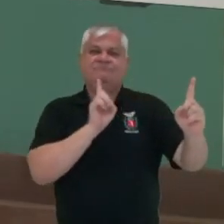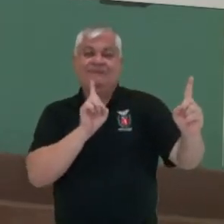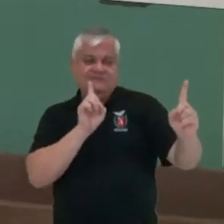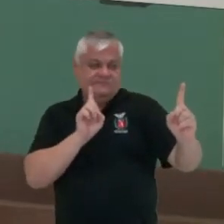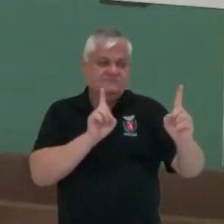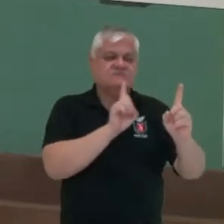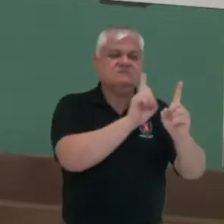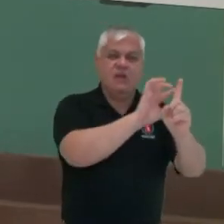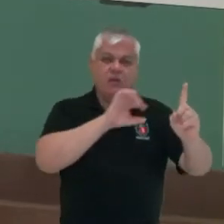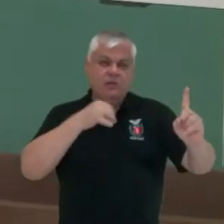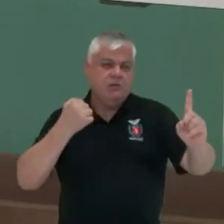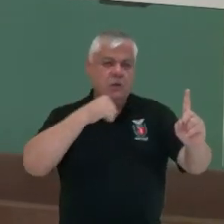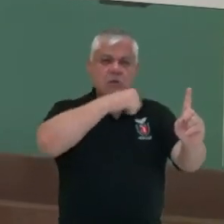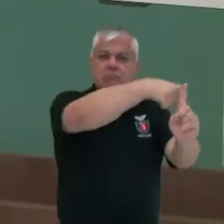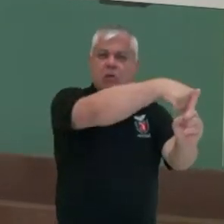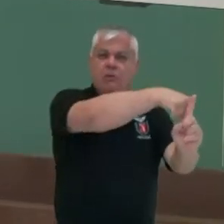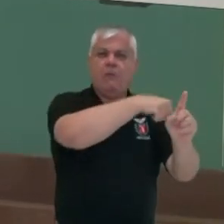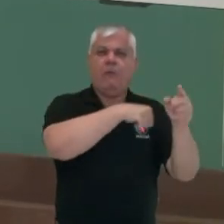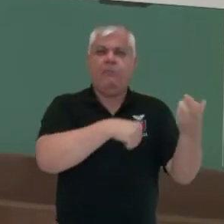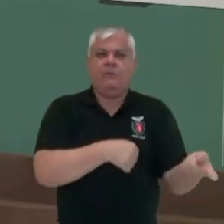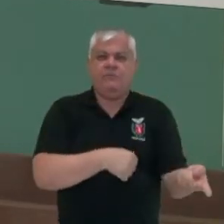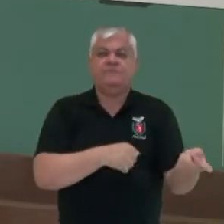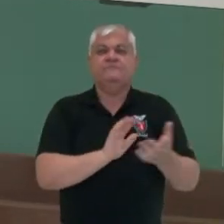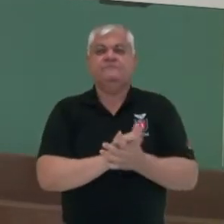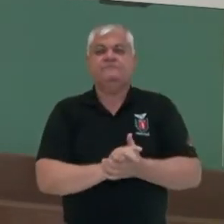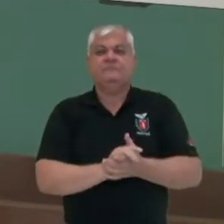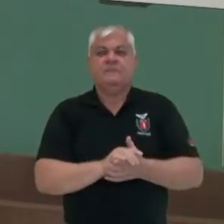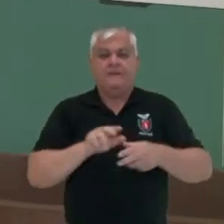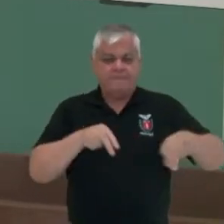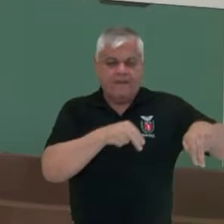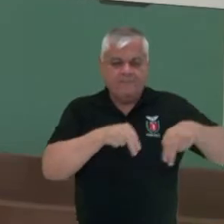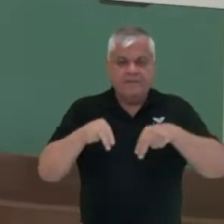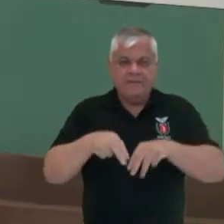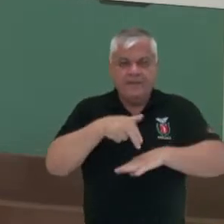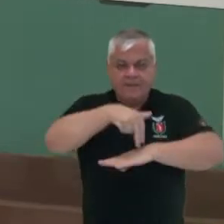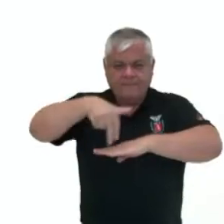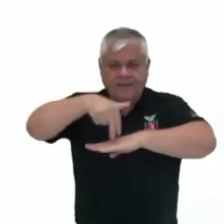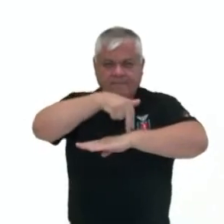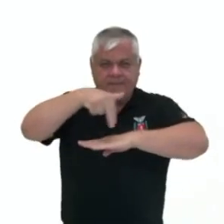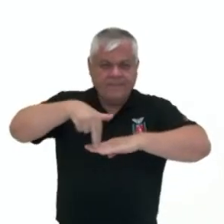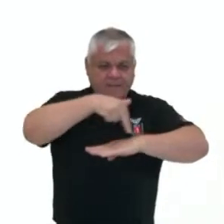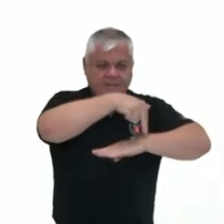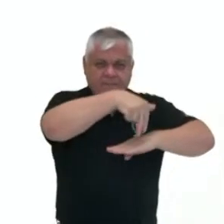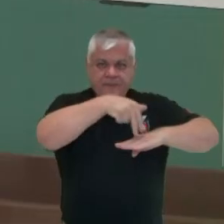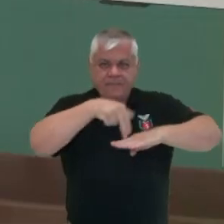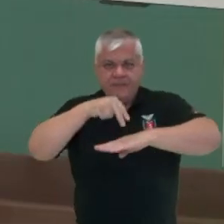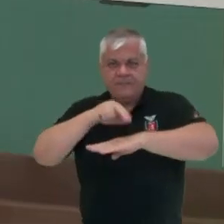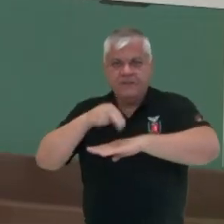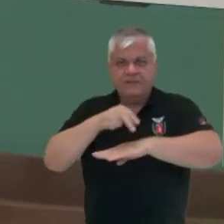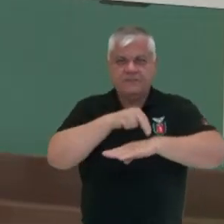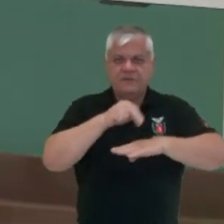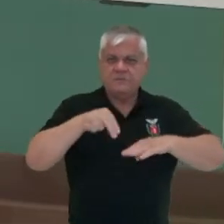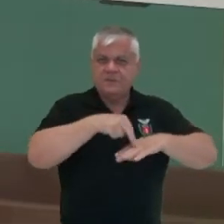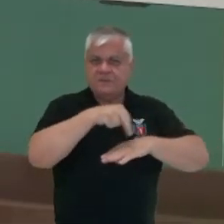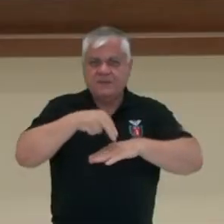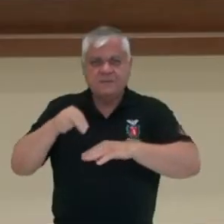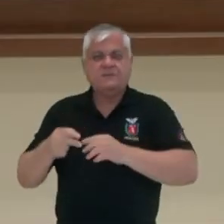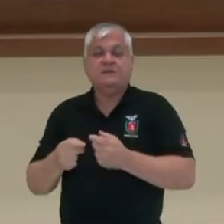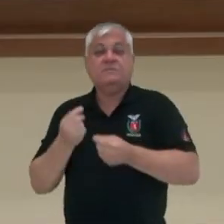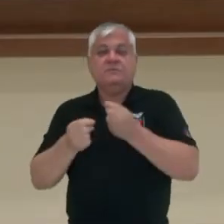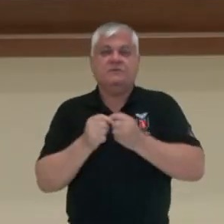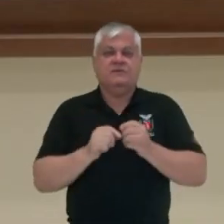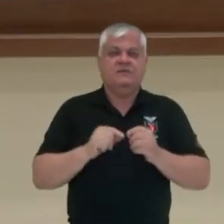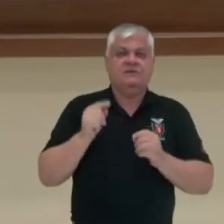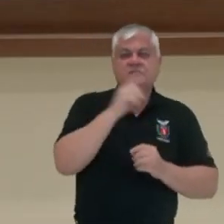dentro desse raio de ação. Se movem o tempo todo para sair do alcance ou atacar. Como assim sair do alcance